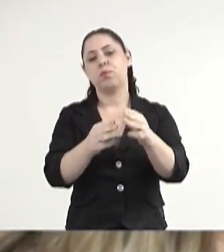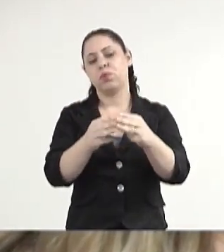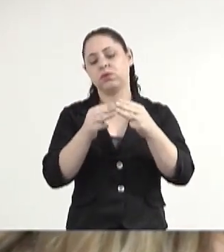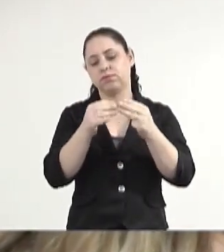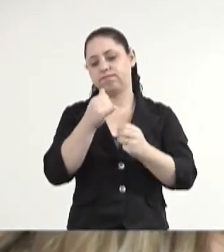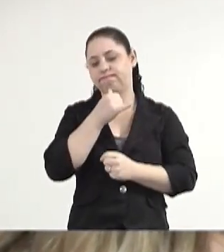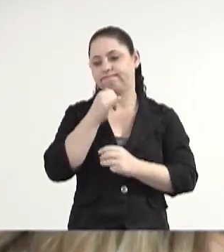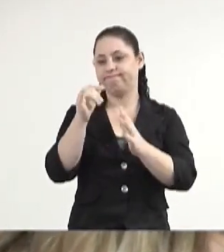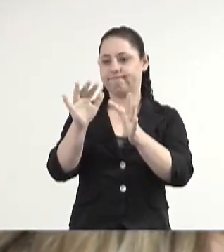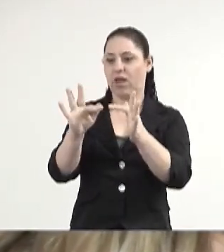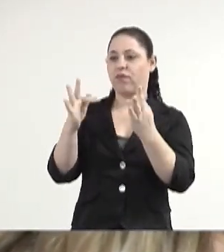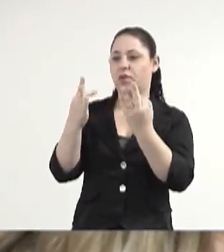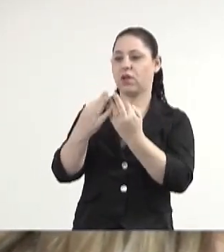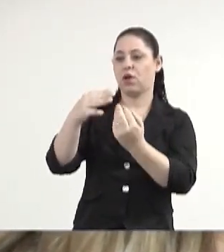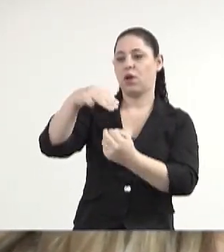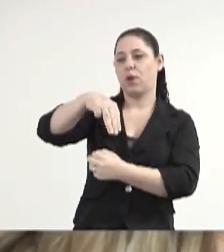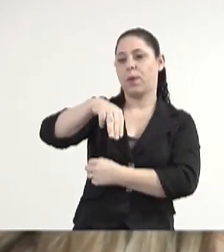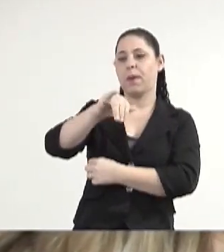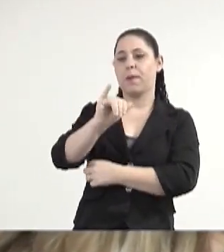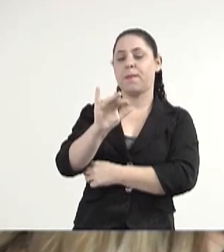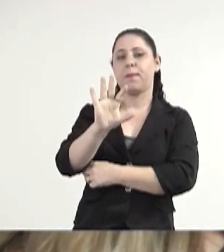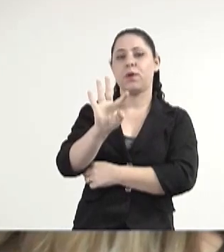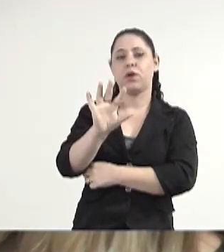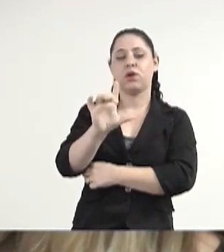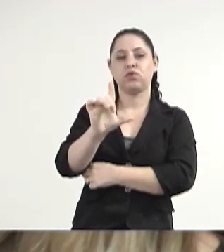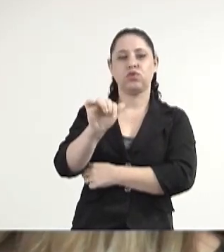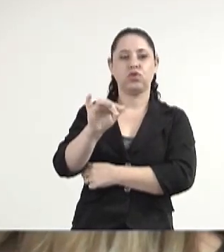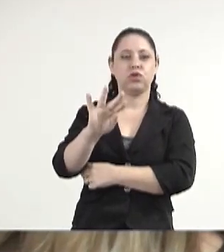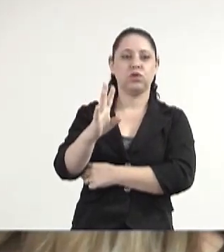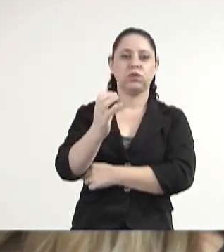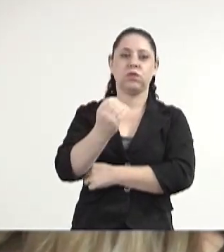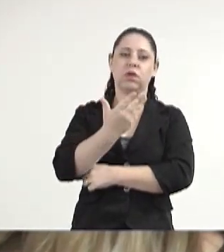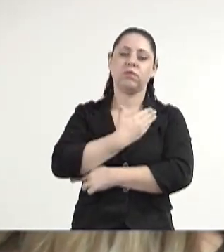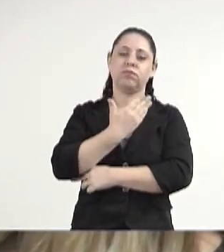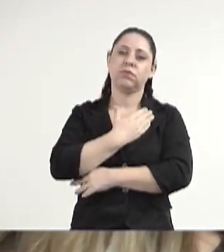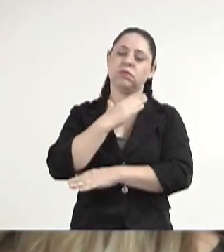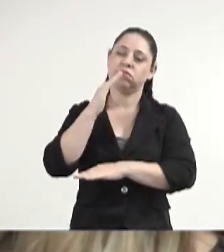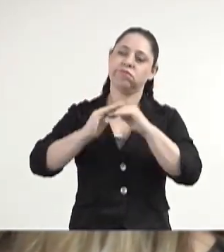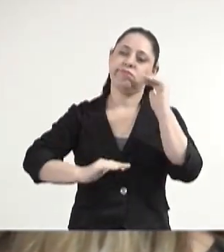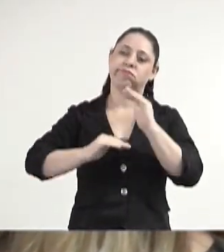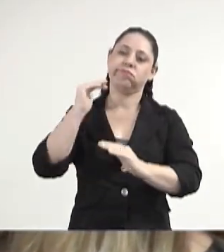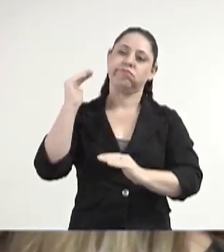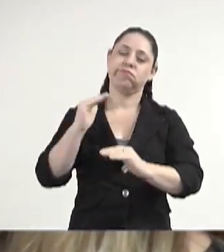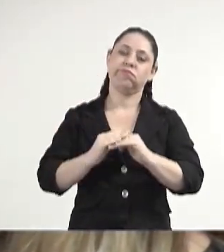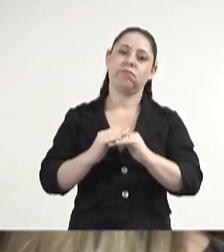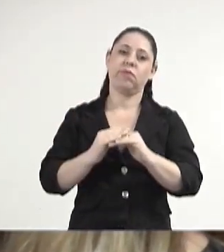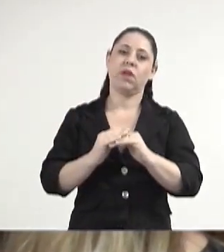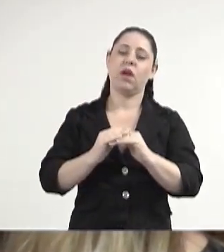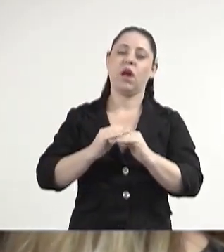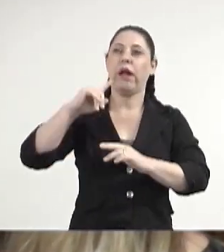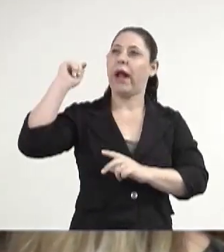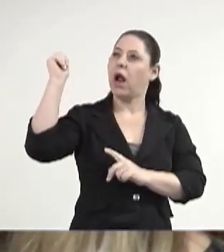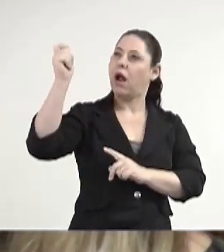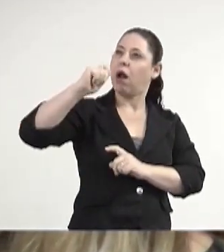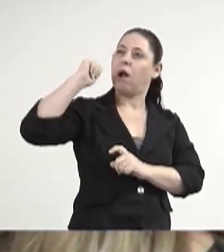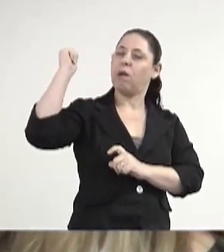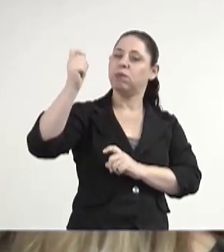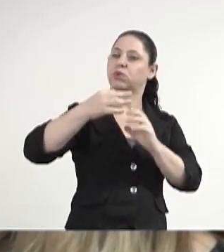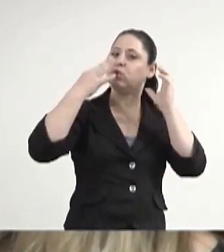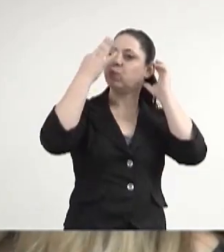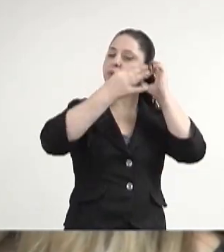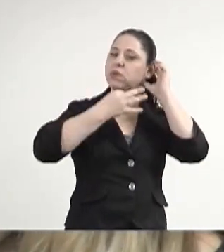presente moção de pesar aos familiares do senhor Miltinho Viana, meu grande amigo e companheiro de profissão, conhecido como cowboy do